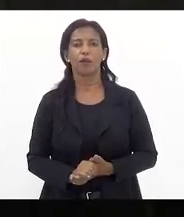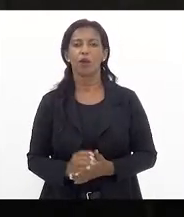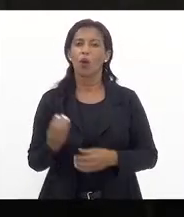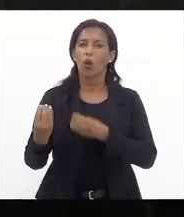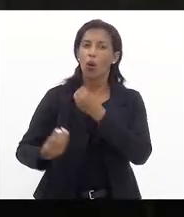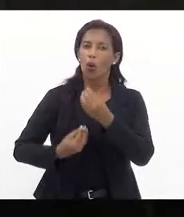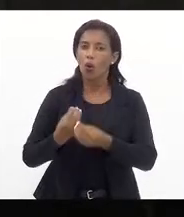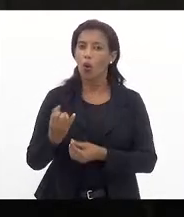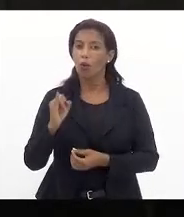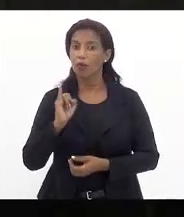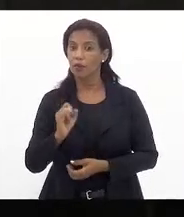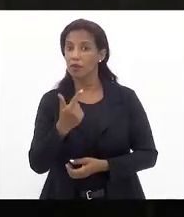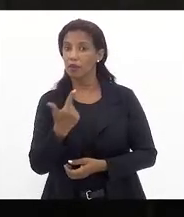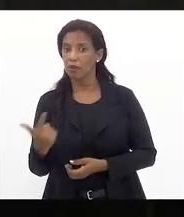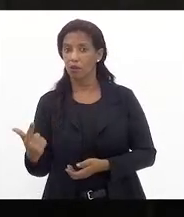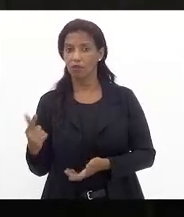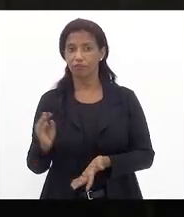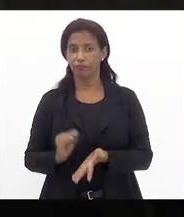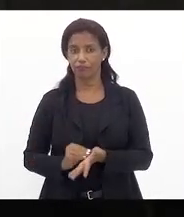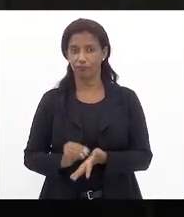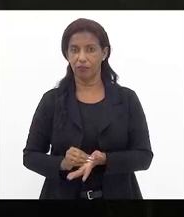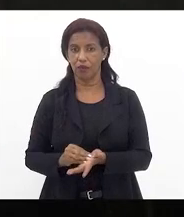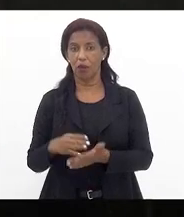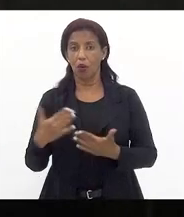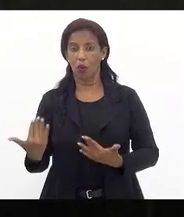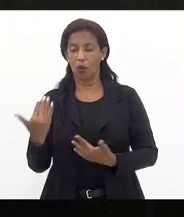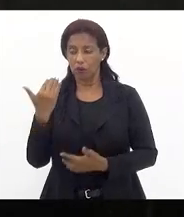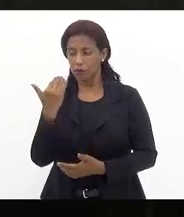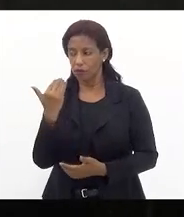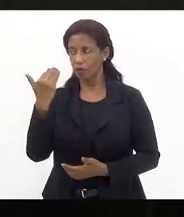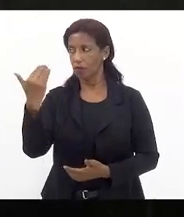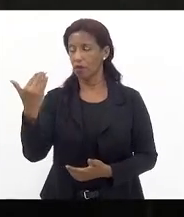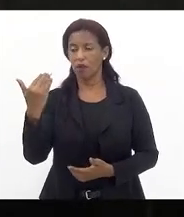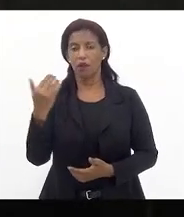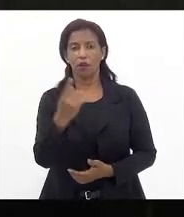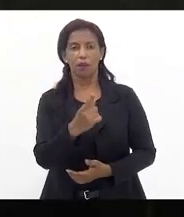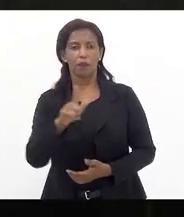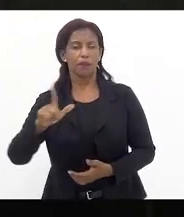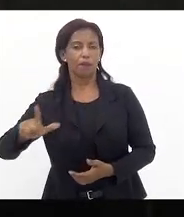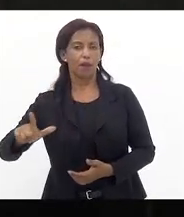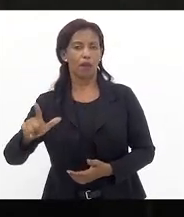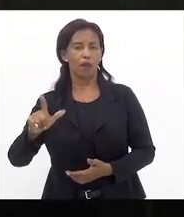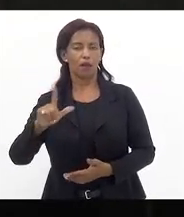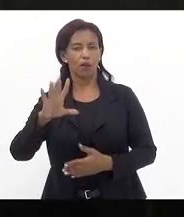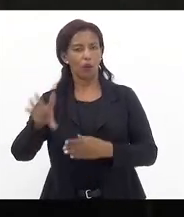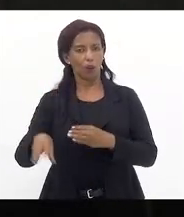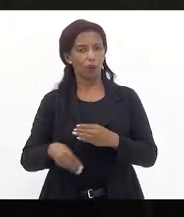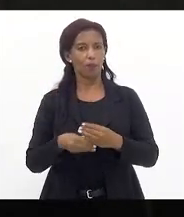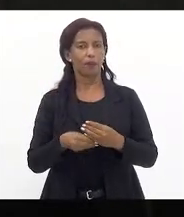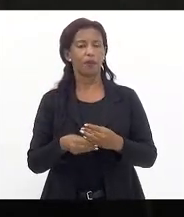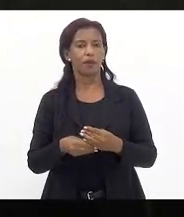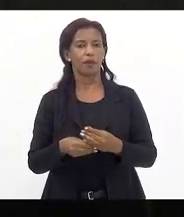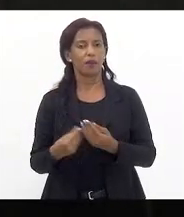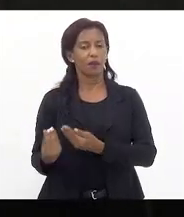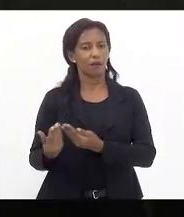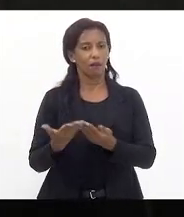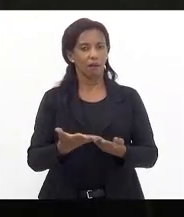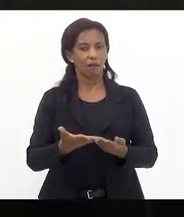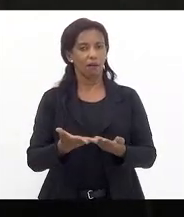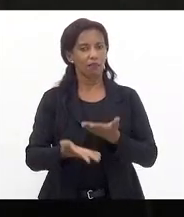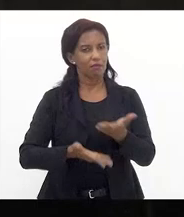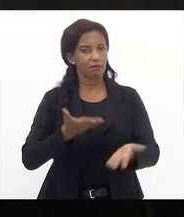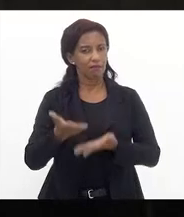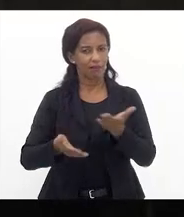não bastasse, quando nos deparamos no projeto de lei complementar que trata